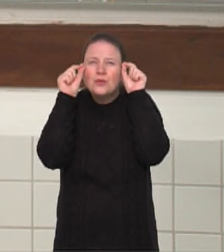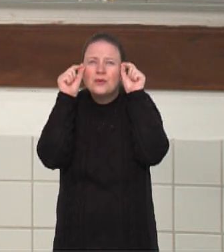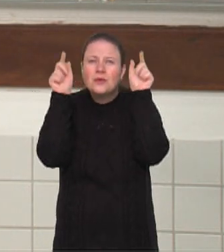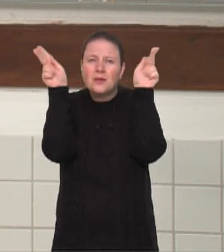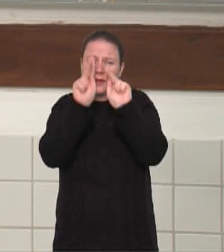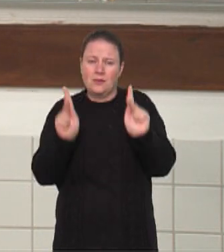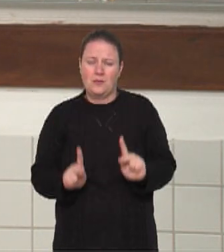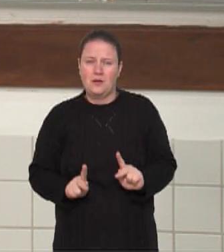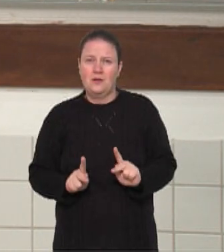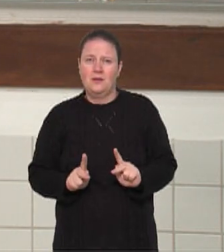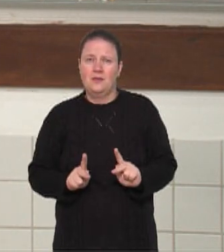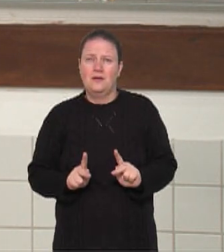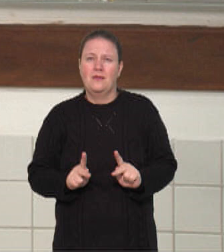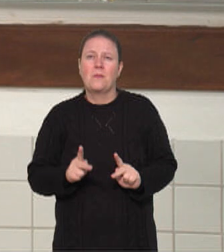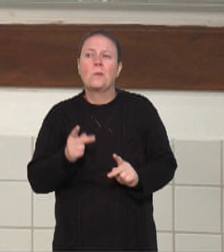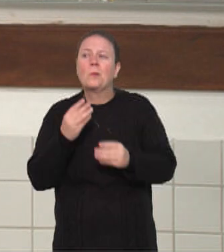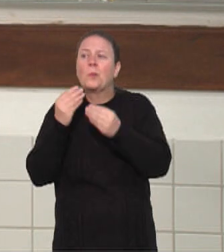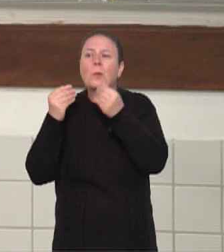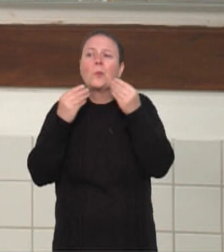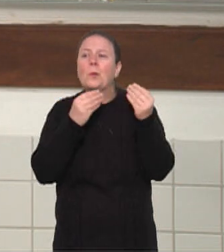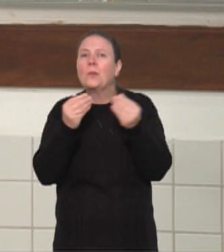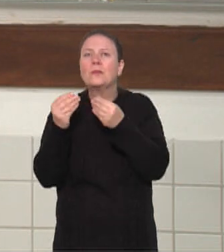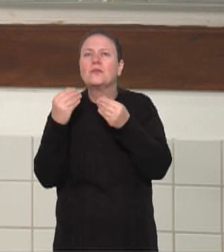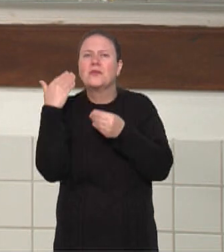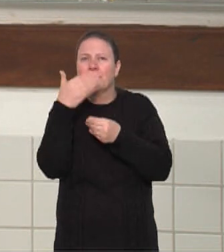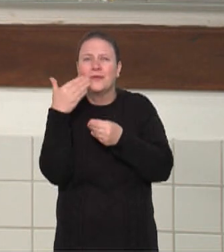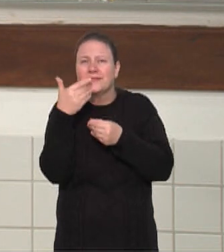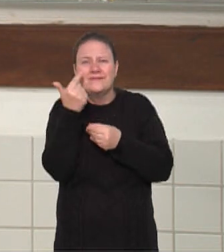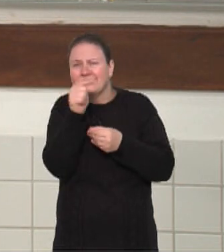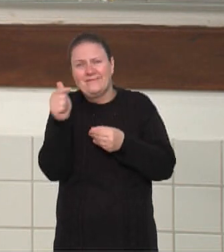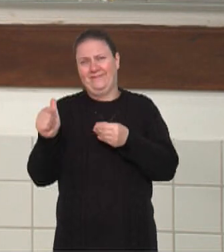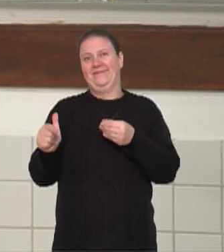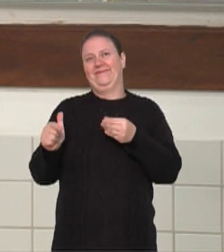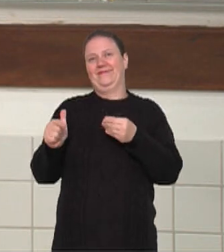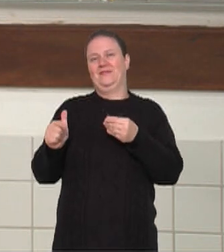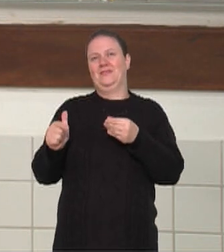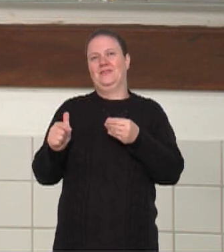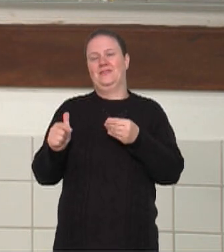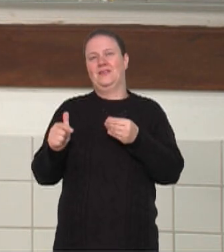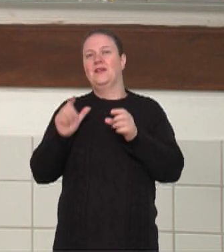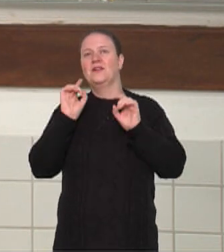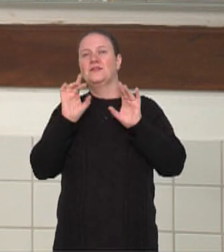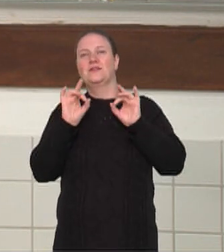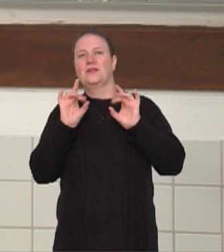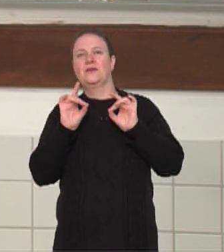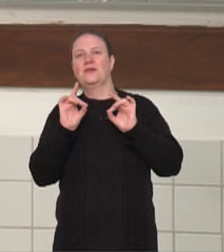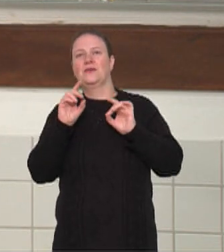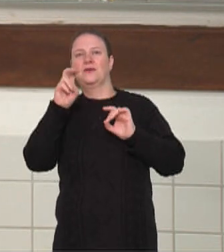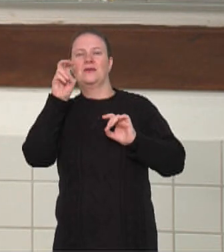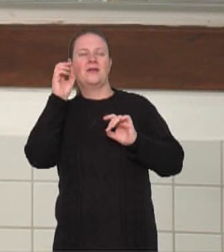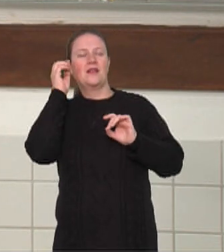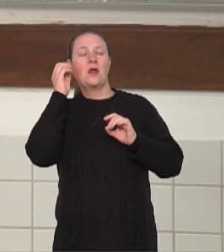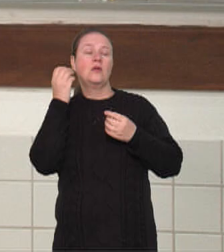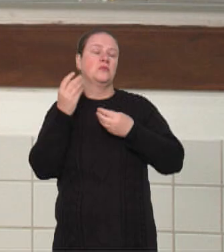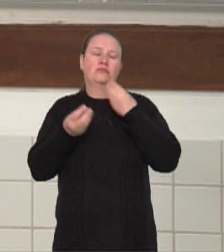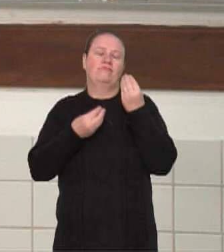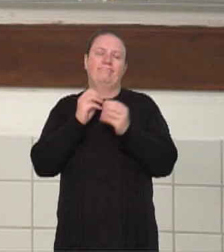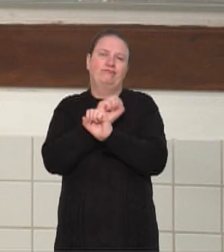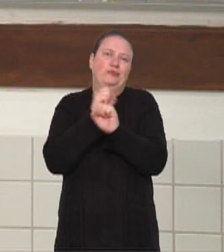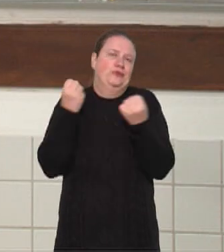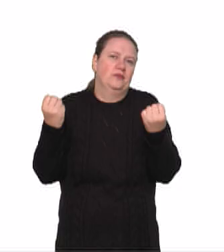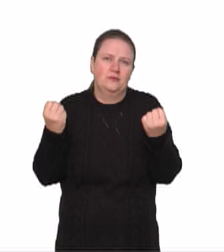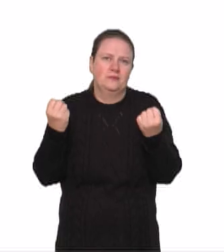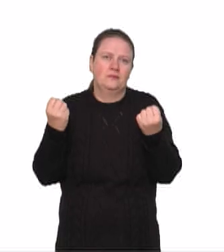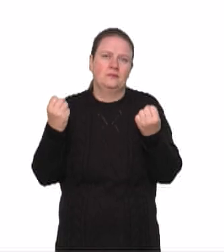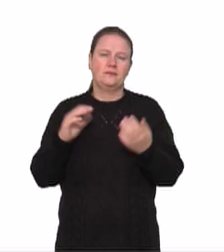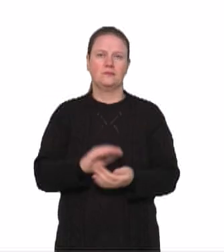gente tem aqui até um efeito de sinestesia, que é quando você atribui ali um dos 5 sentidos, né? Nesse caso